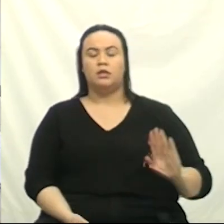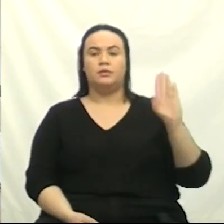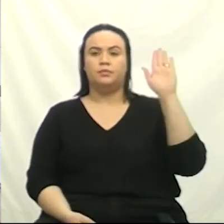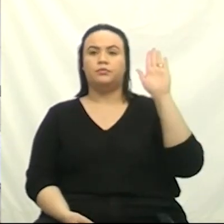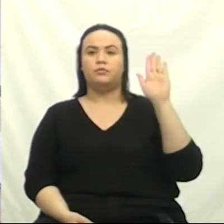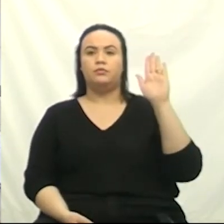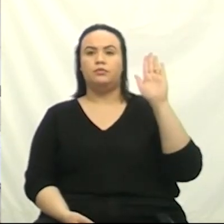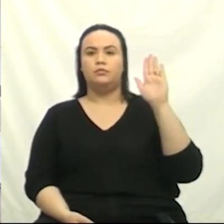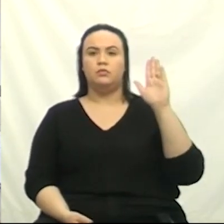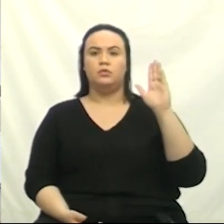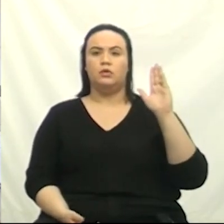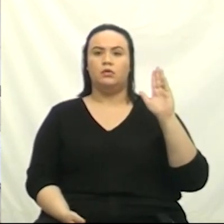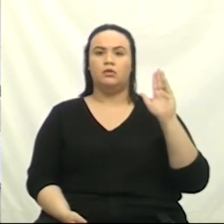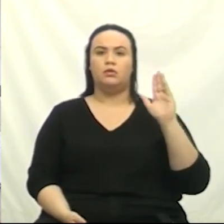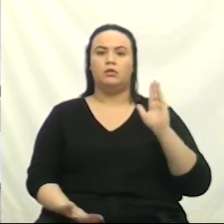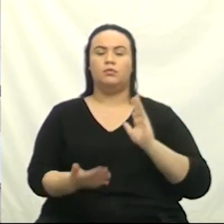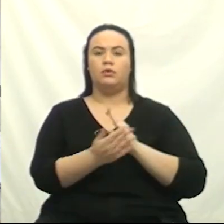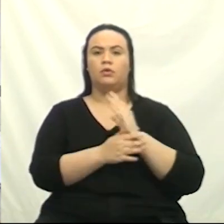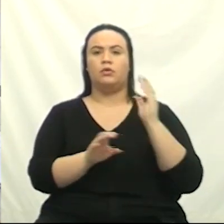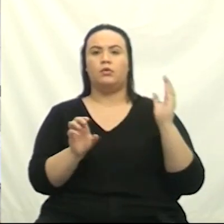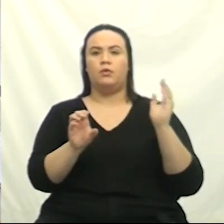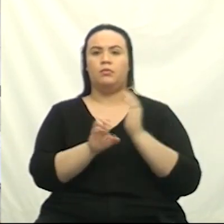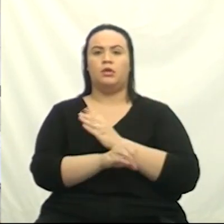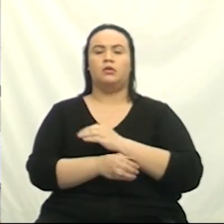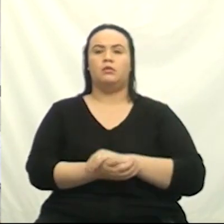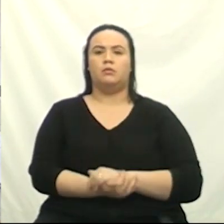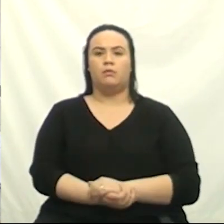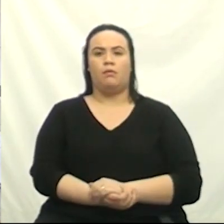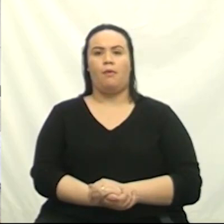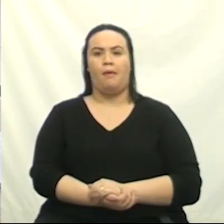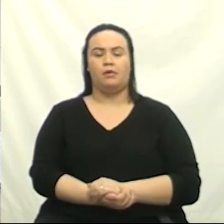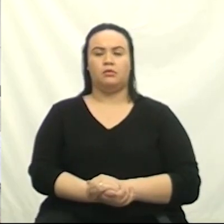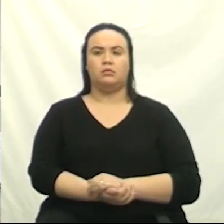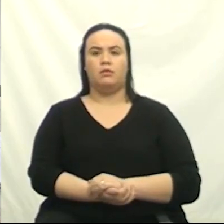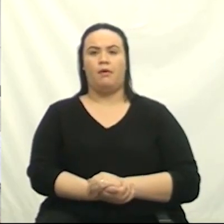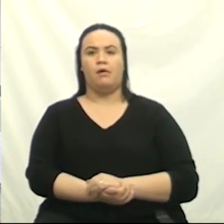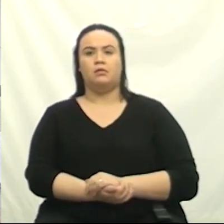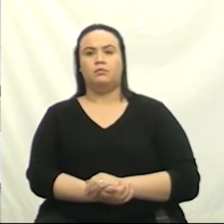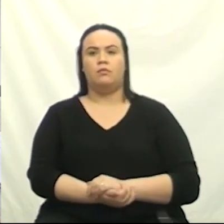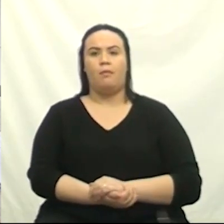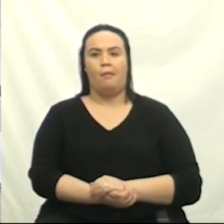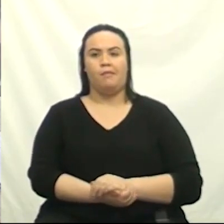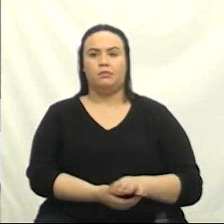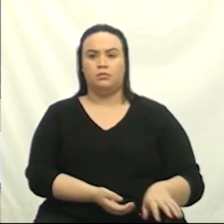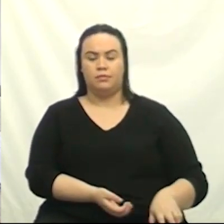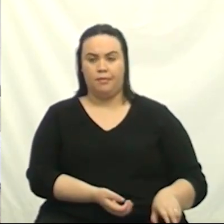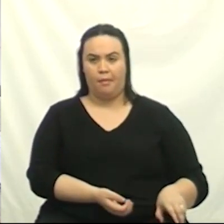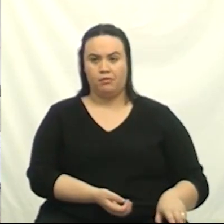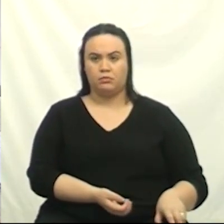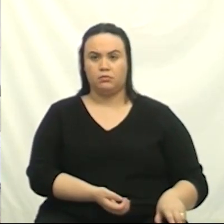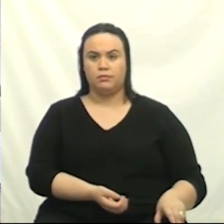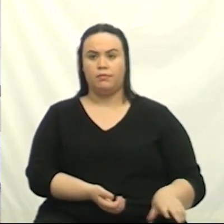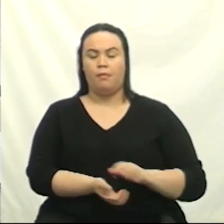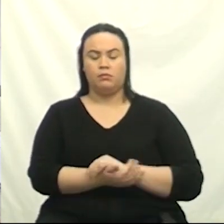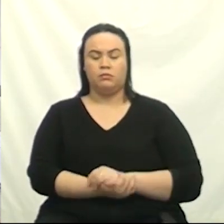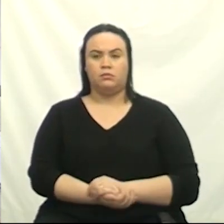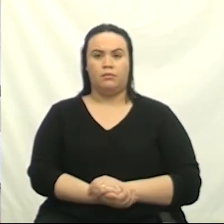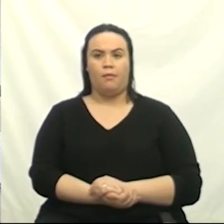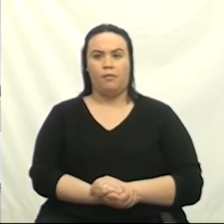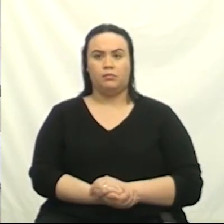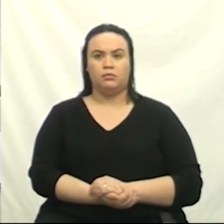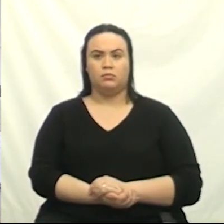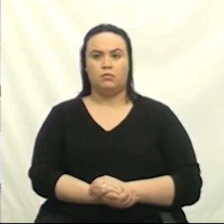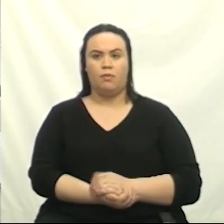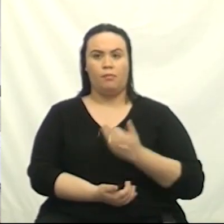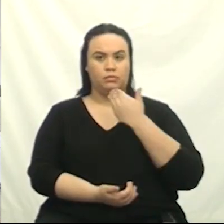manifestem foi aprovado por unanimidade a inclusão do p.e. 107 na ordem do dia desta sessão questão de ordem